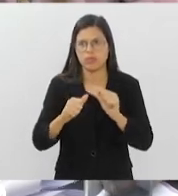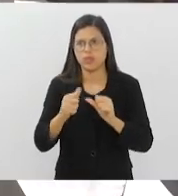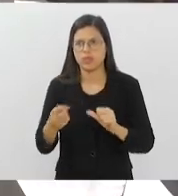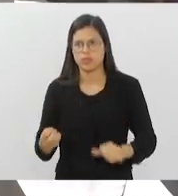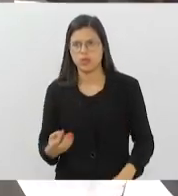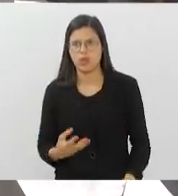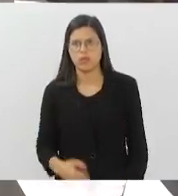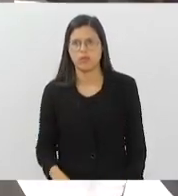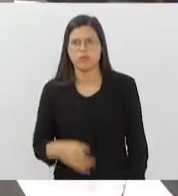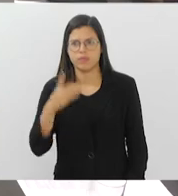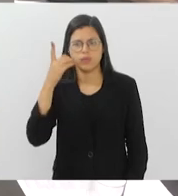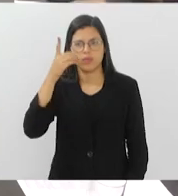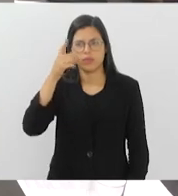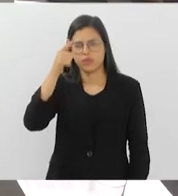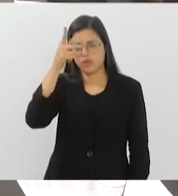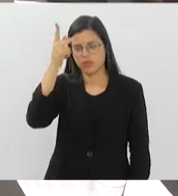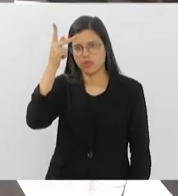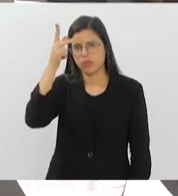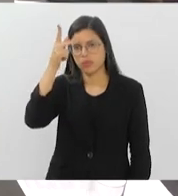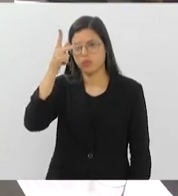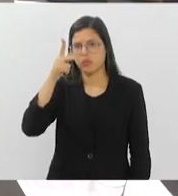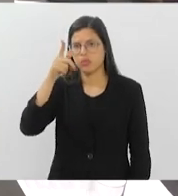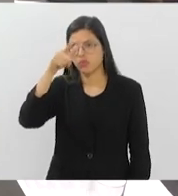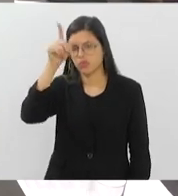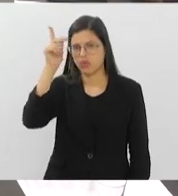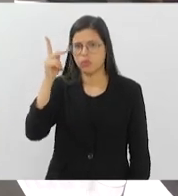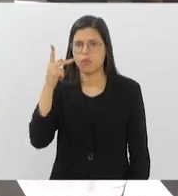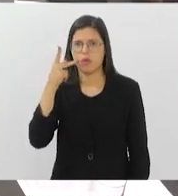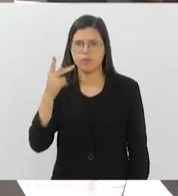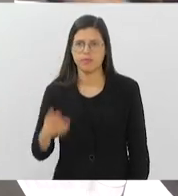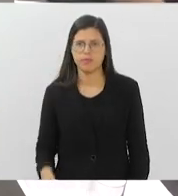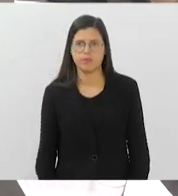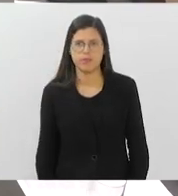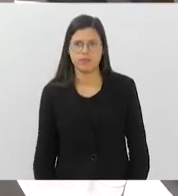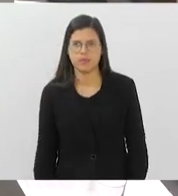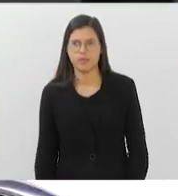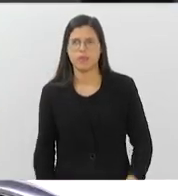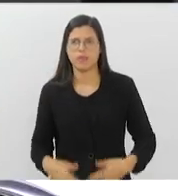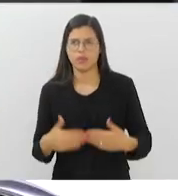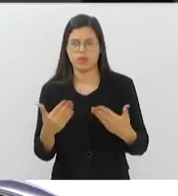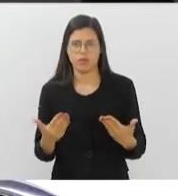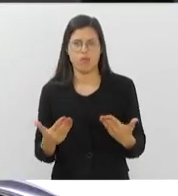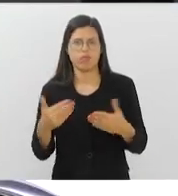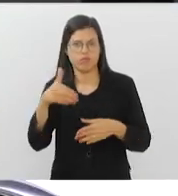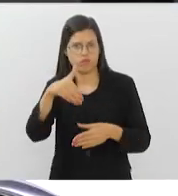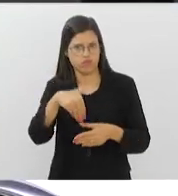Luiz Paulo. Presidente, olha só. Eu dei aqui o voto,